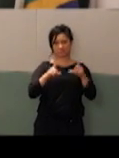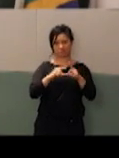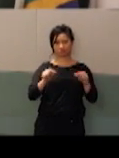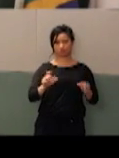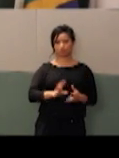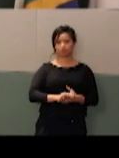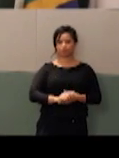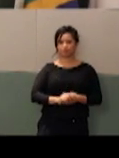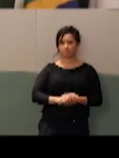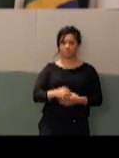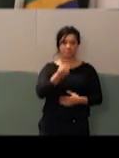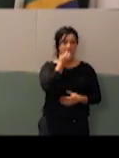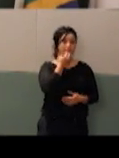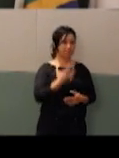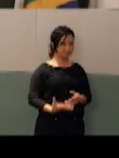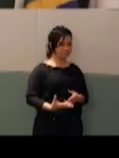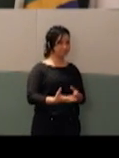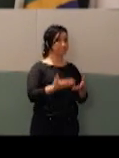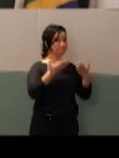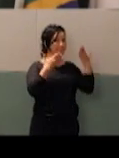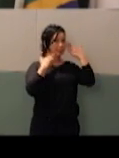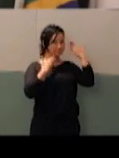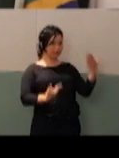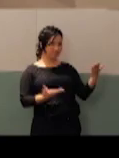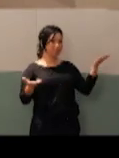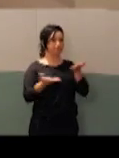Convido o candidato Agnello Queiroz a comentar.